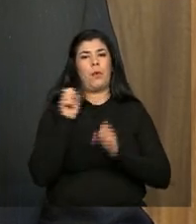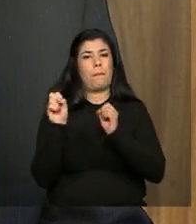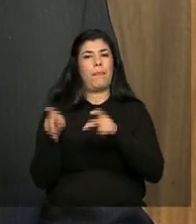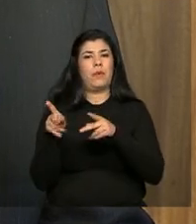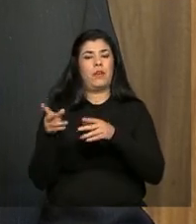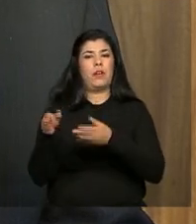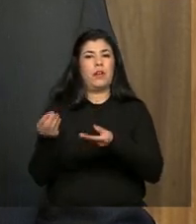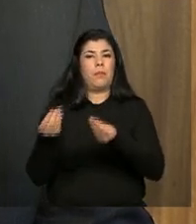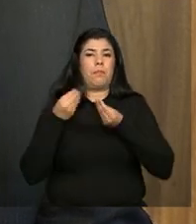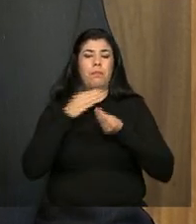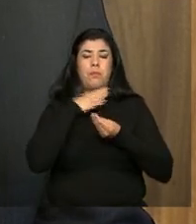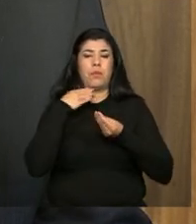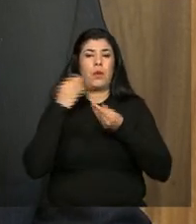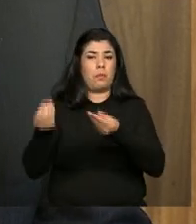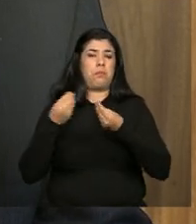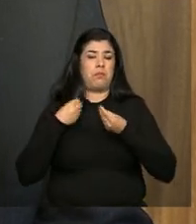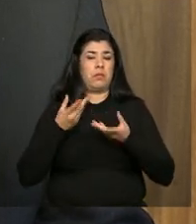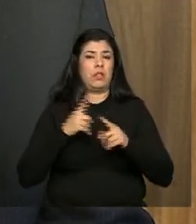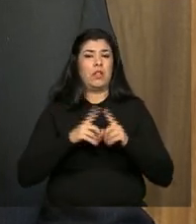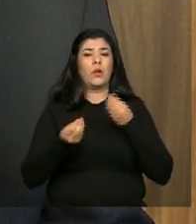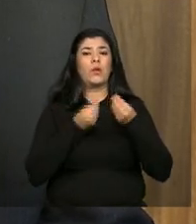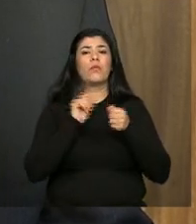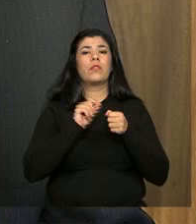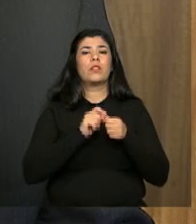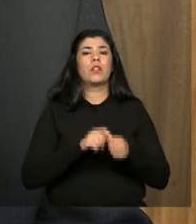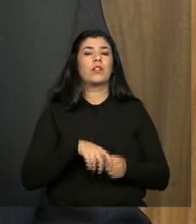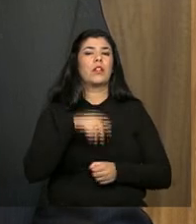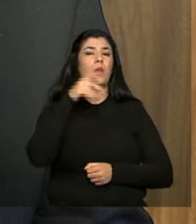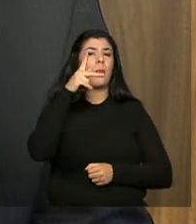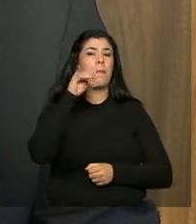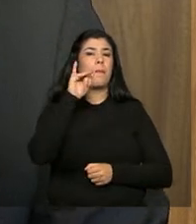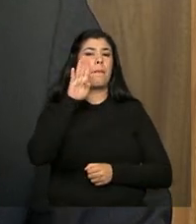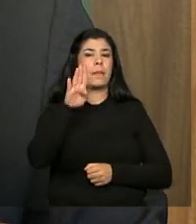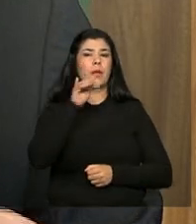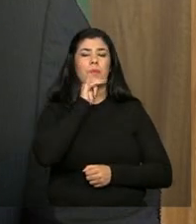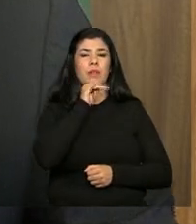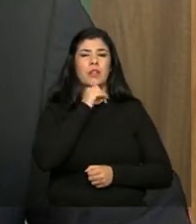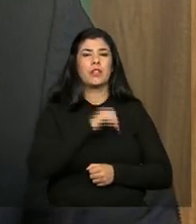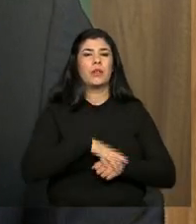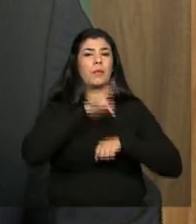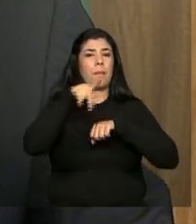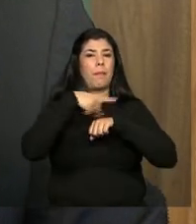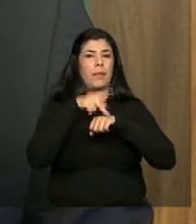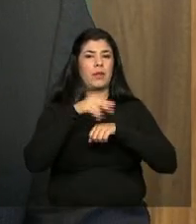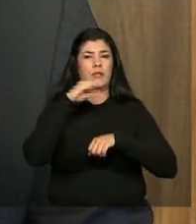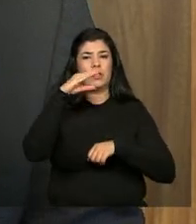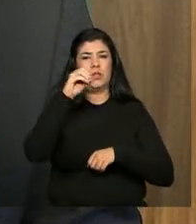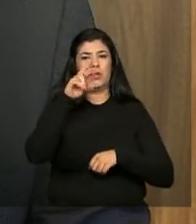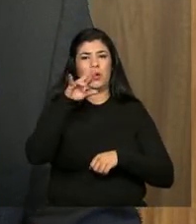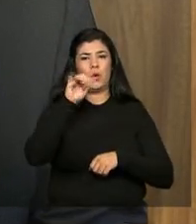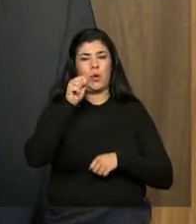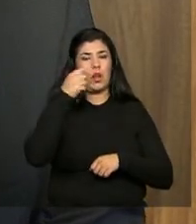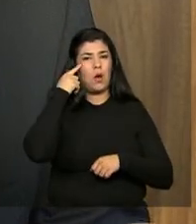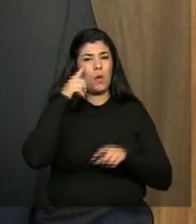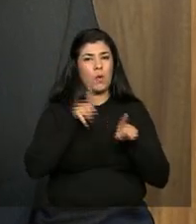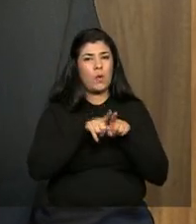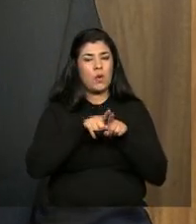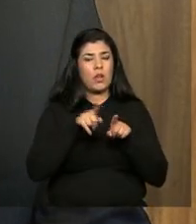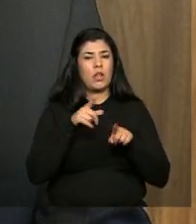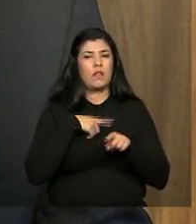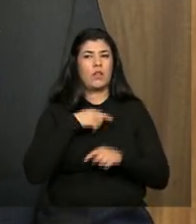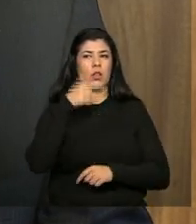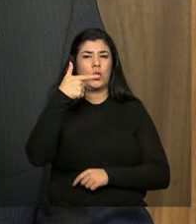hoje 3,2 por cento do PIB em pensão por morte se você pegar a Coréia é um exemplo de inovação modernização a gastar